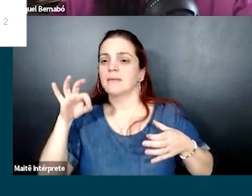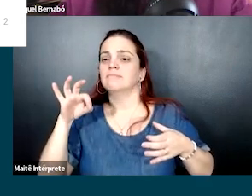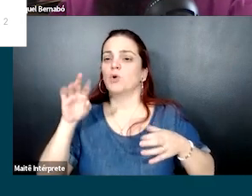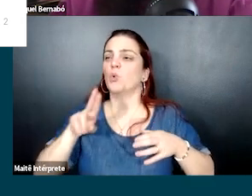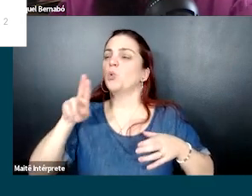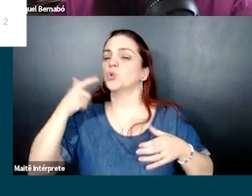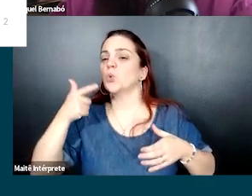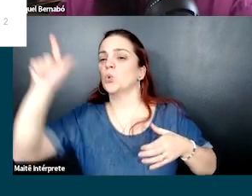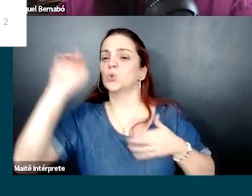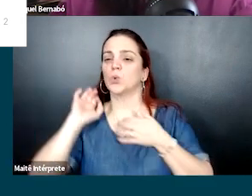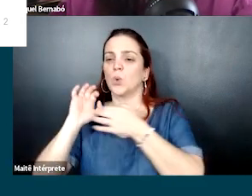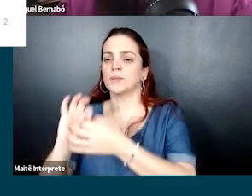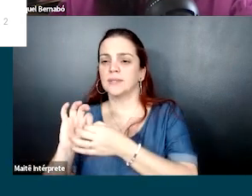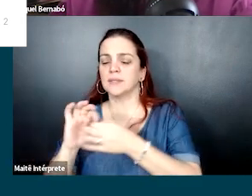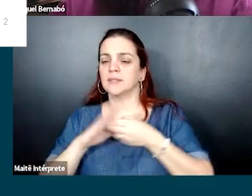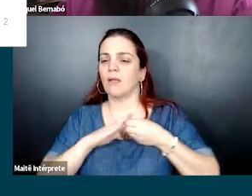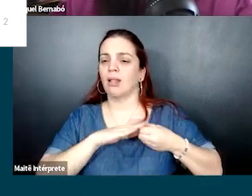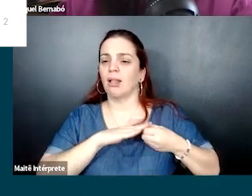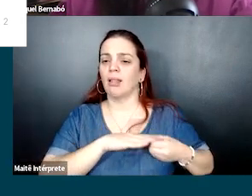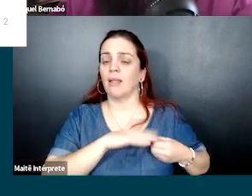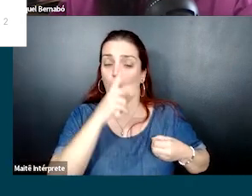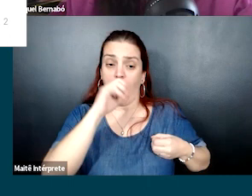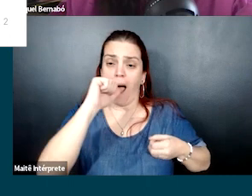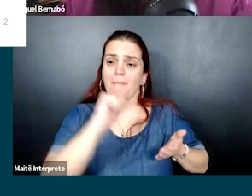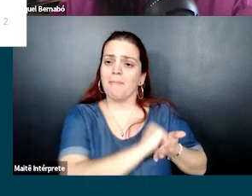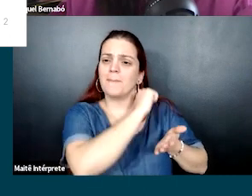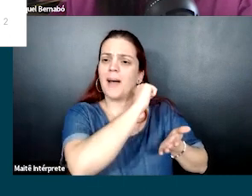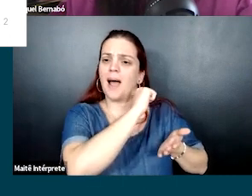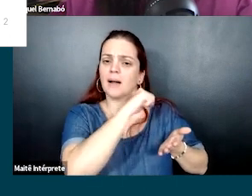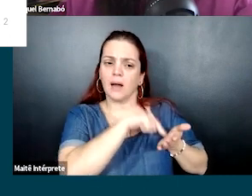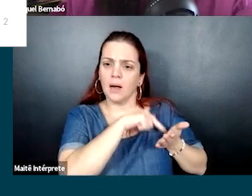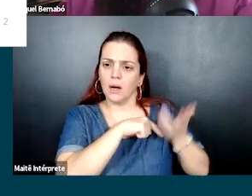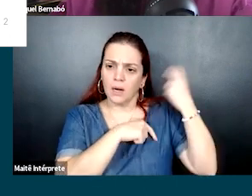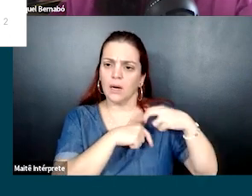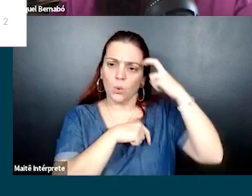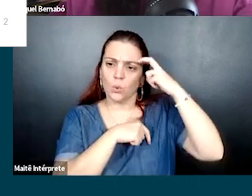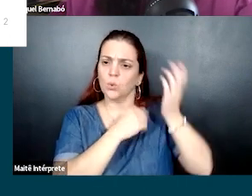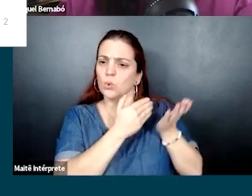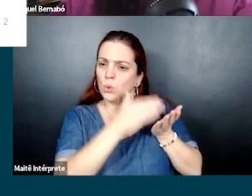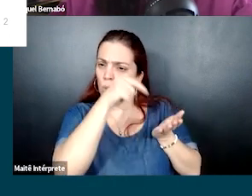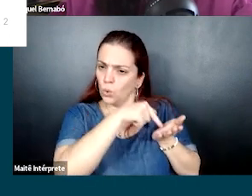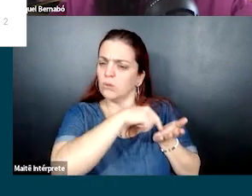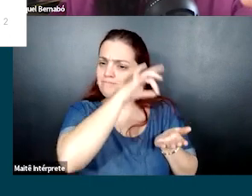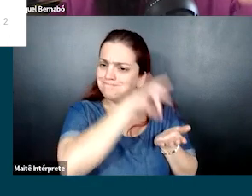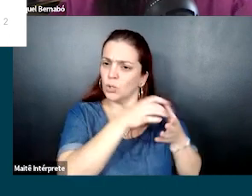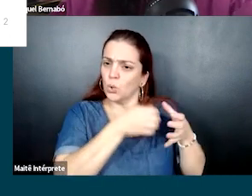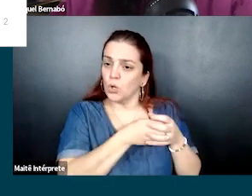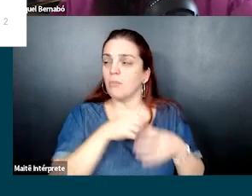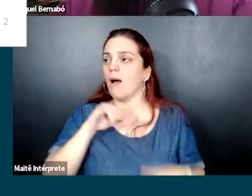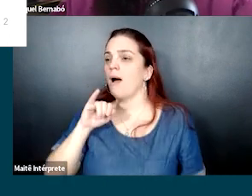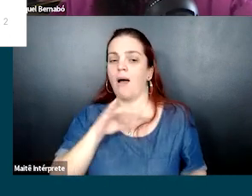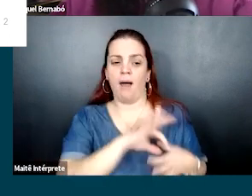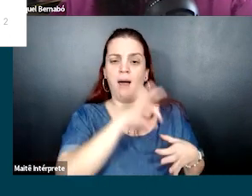e descontextualiza tudo isso, tira todo o caráter ali cultural e apaga a construção histórica que originou esse símbolo e acaba